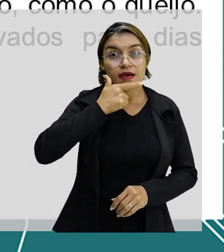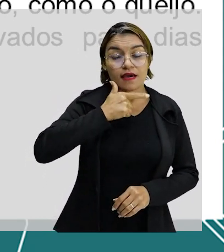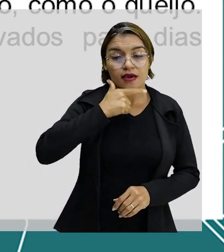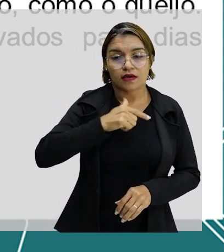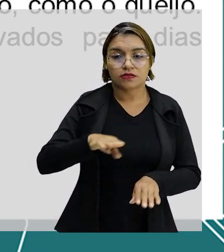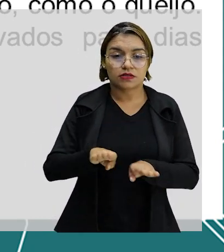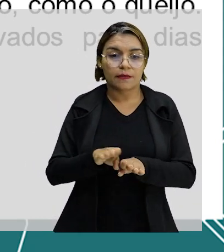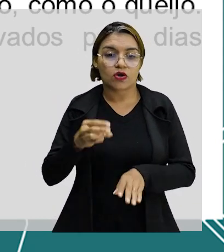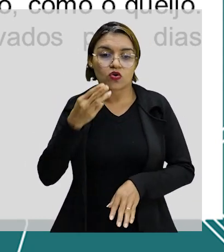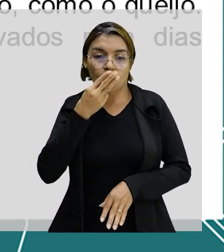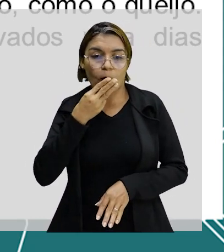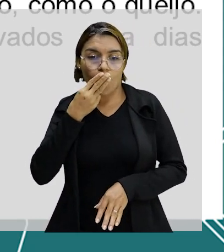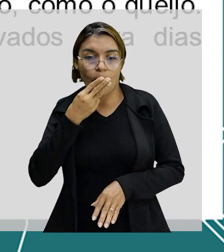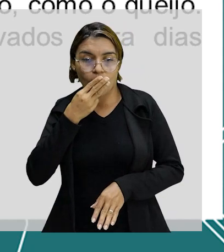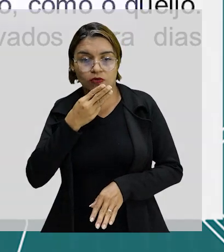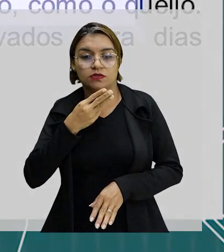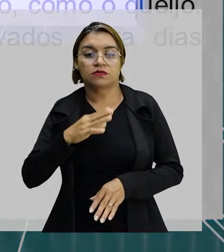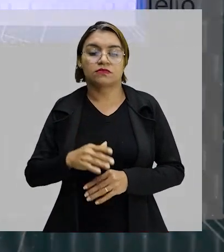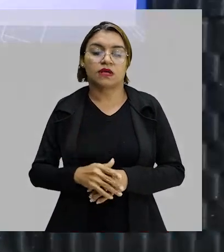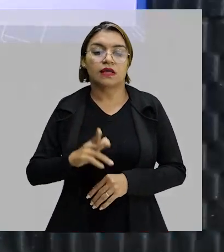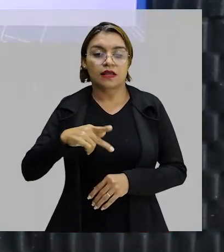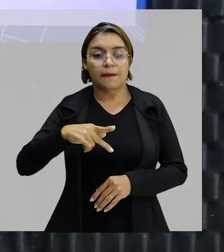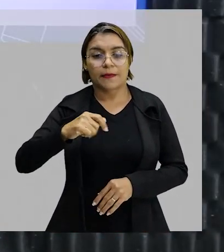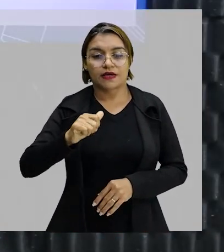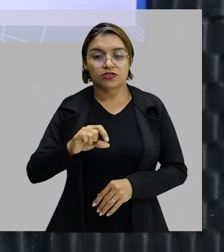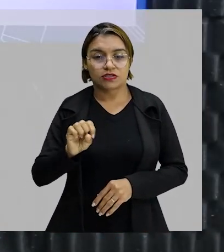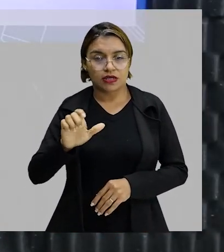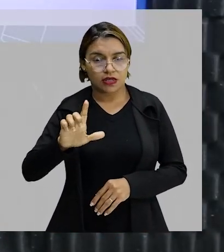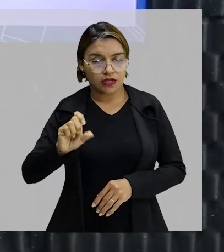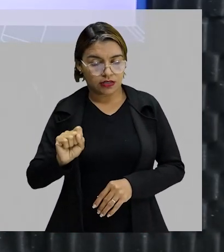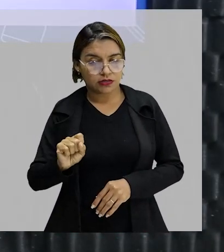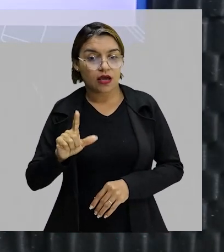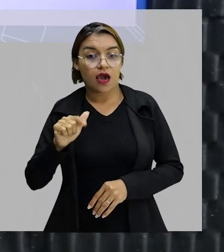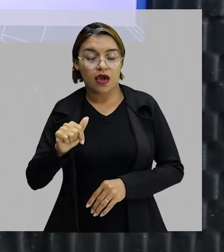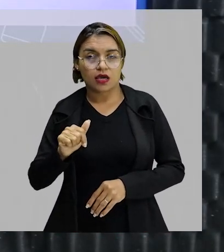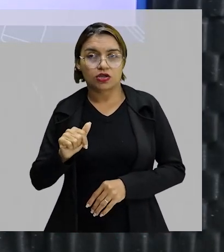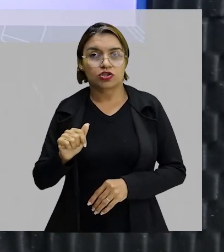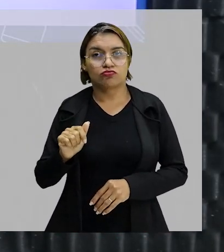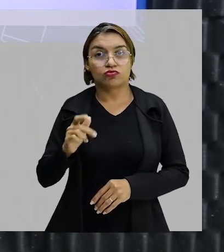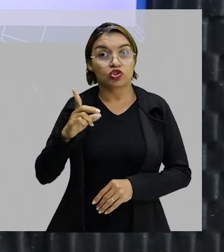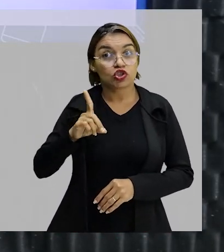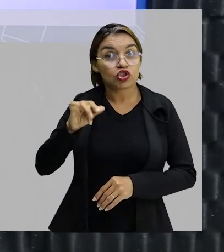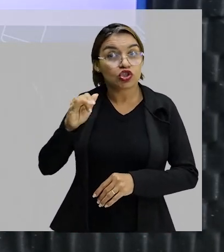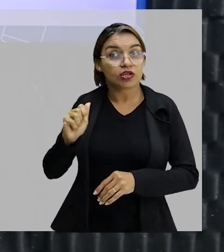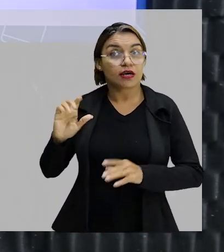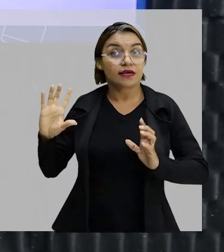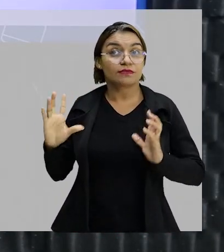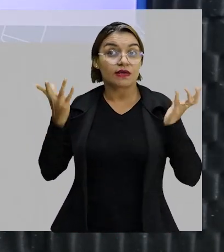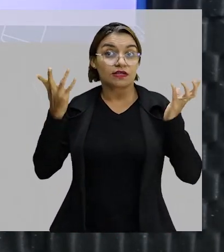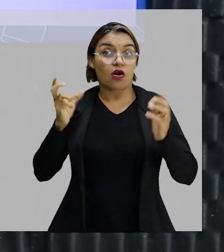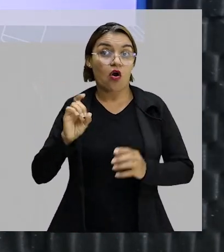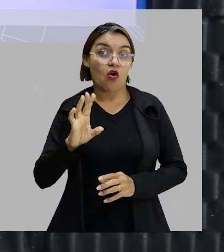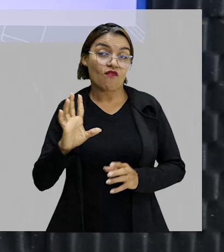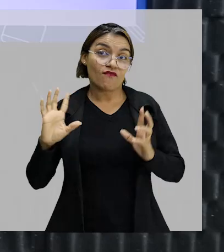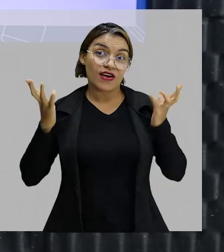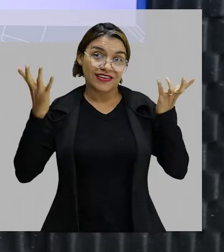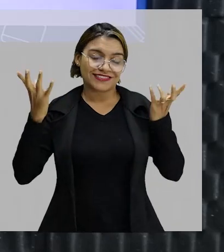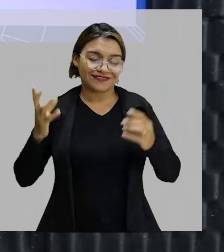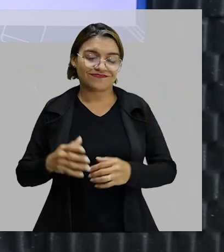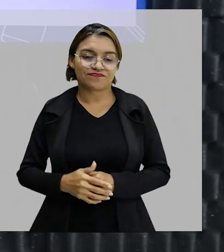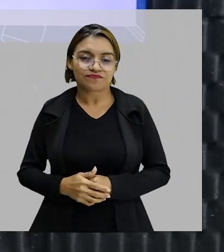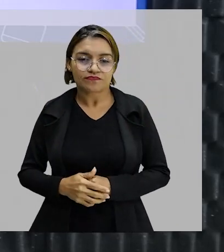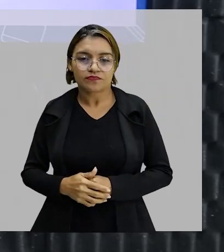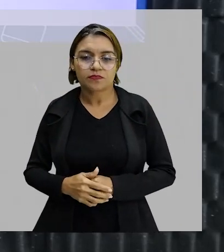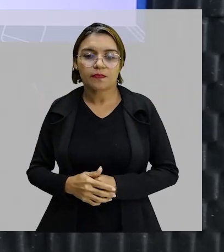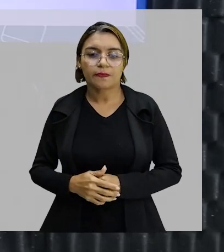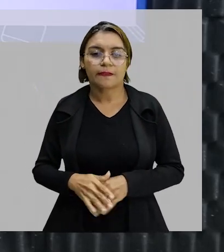como tartes ou pasteles, são geralmente reservados para dias especiais ou festas.